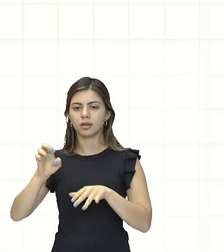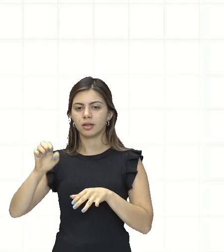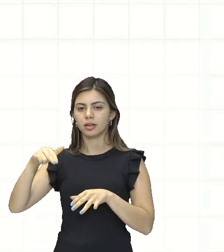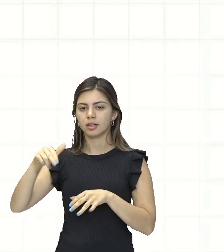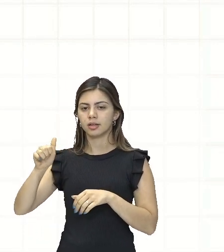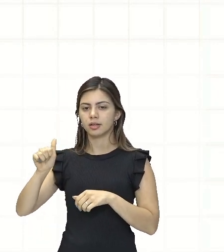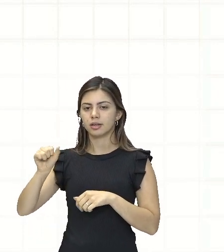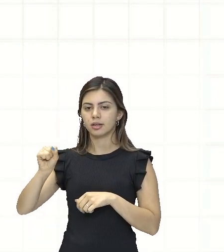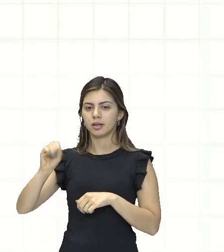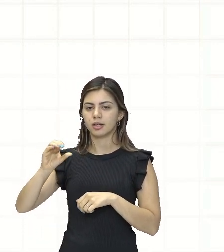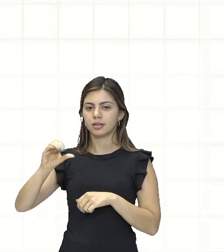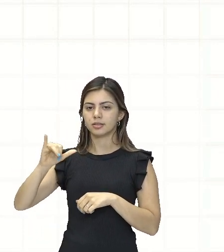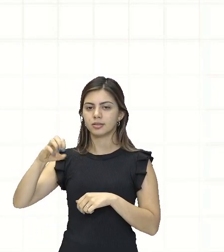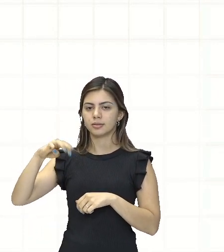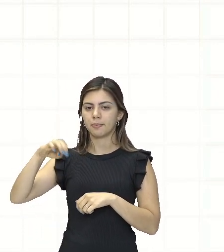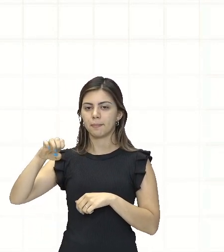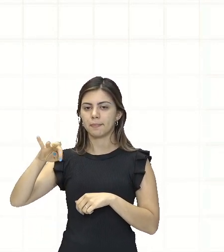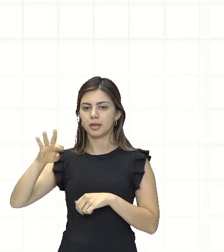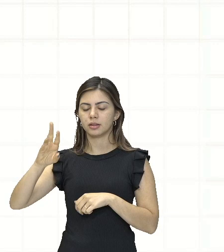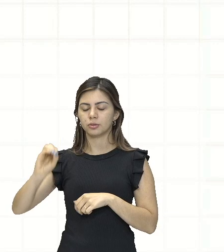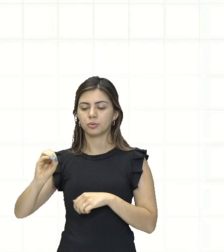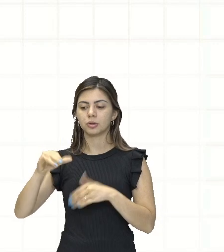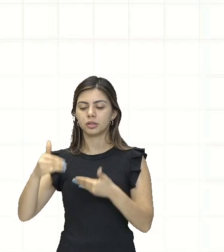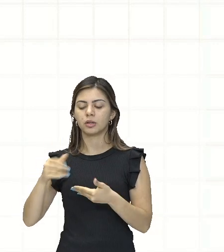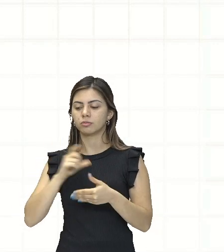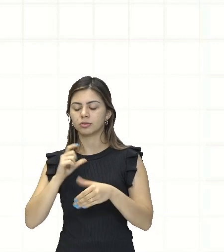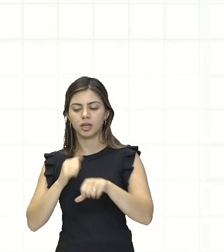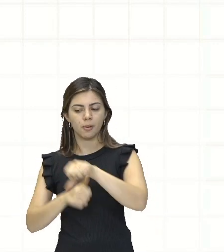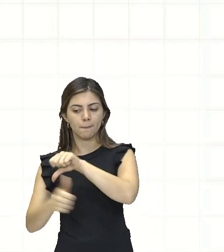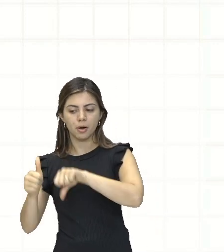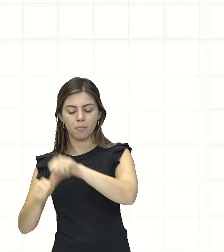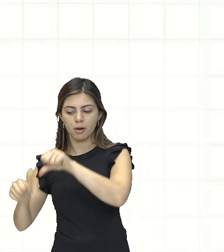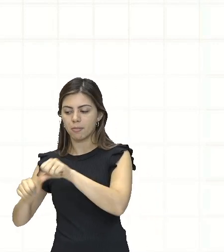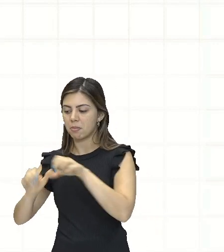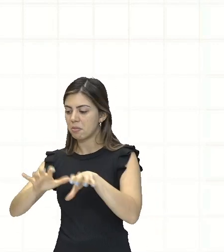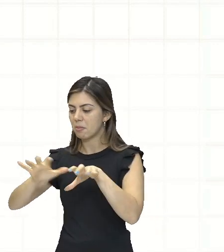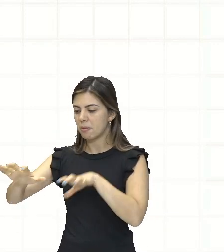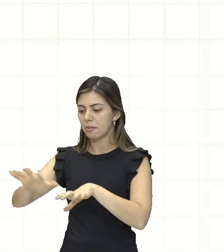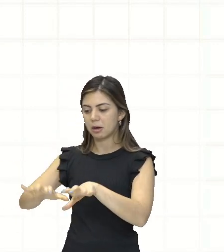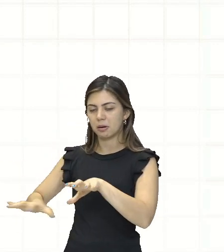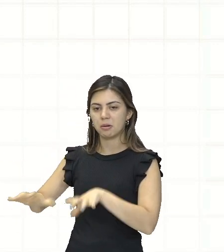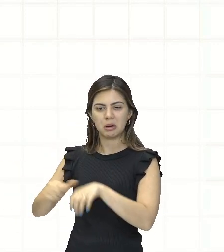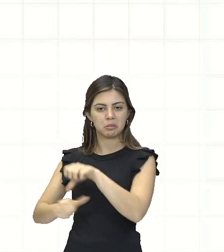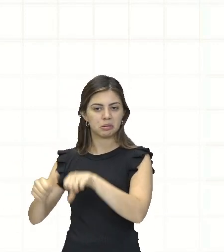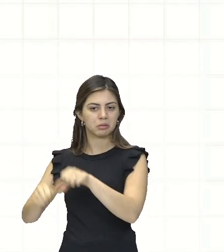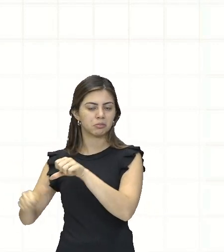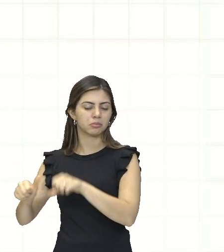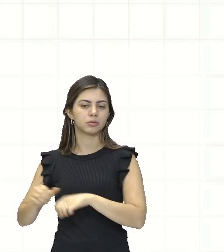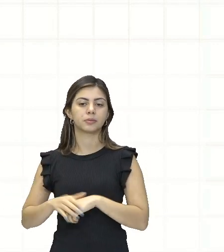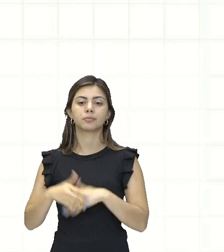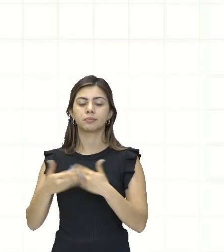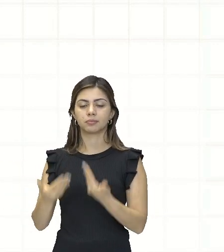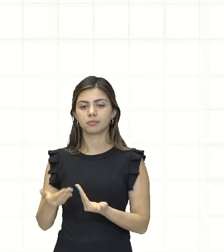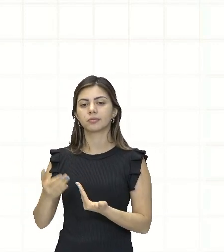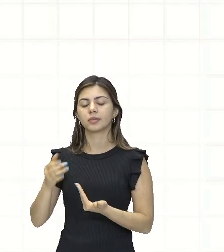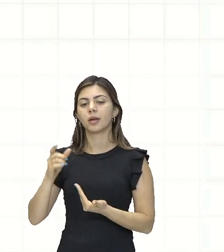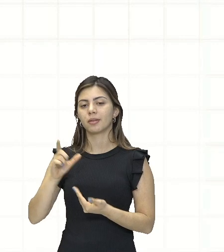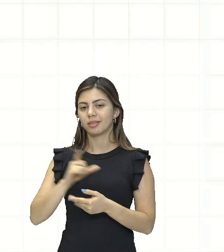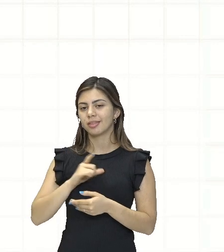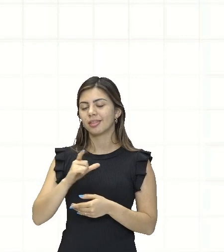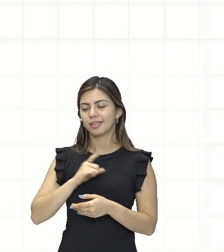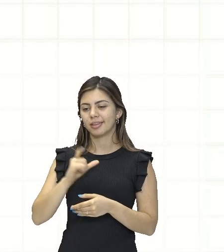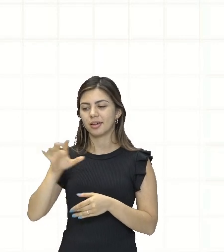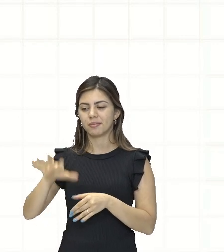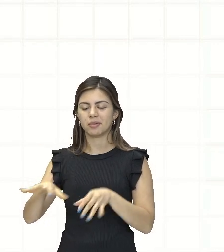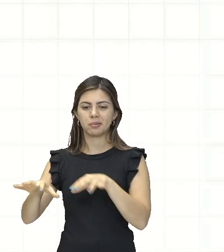ideias renascentistas. Então, tudo está se transformando, tudo está modificando. E isso vai perpassar por